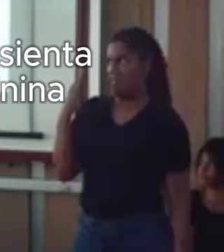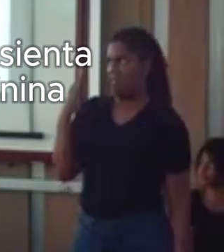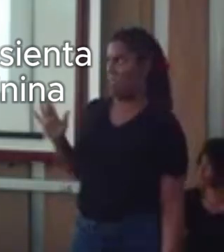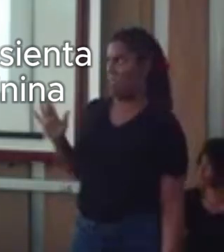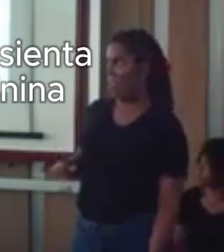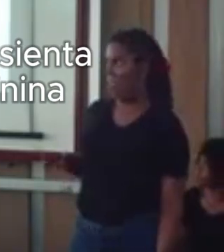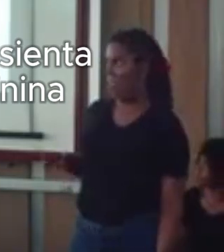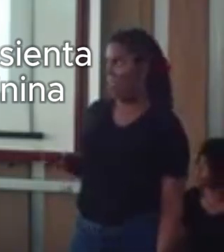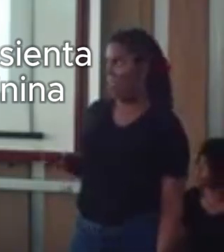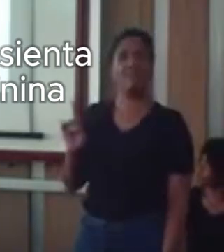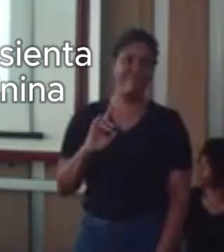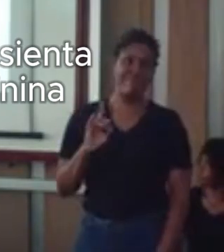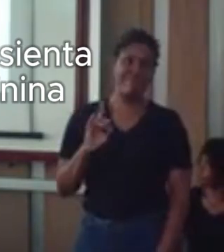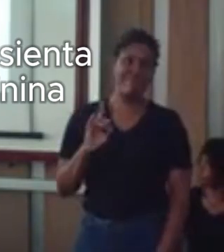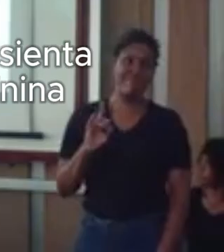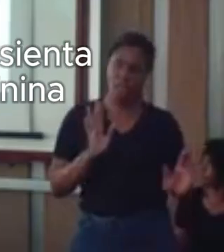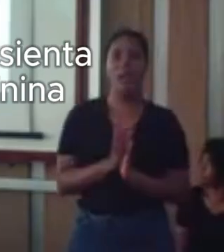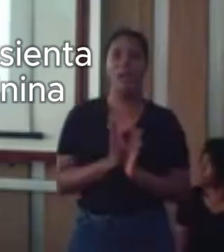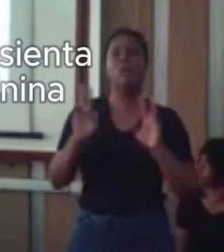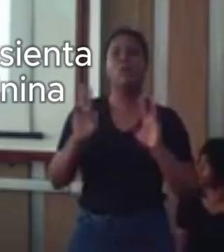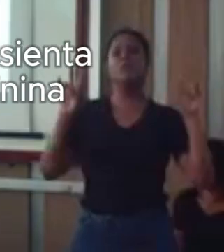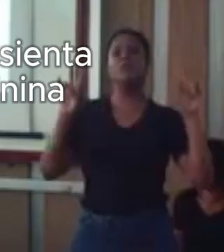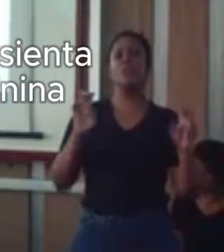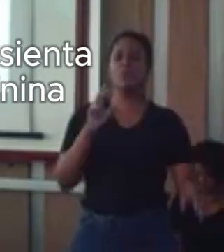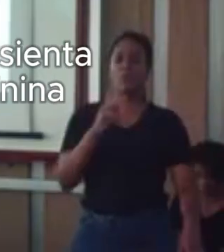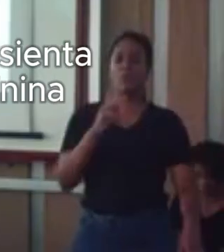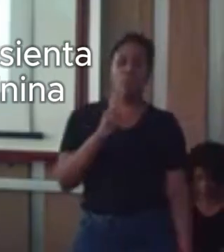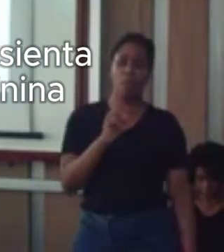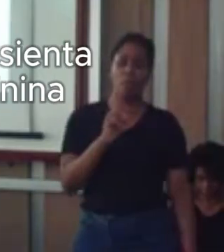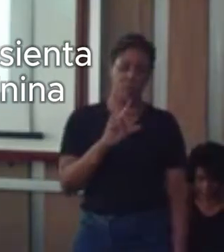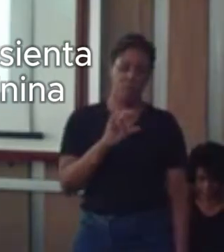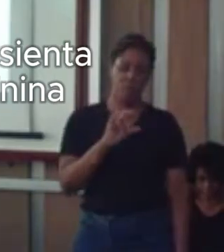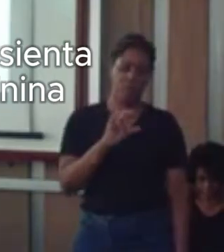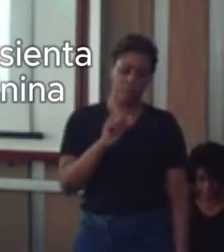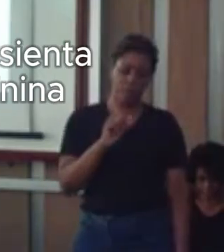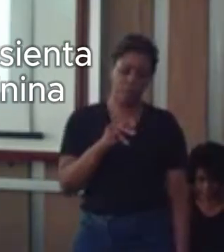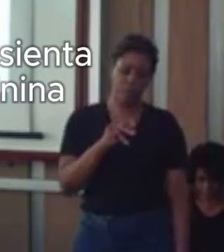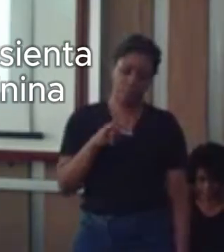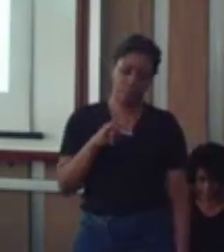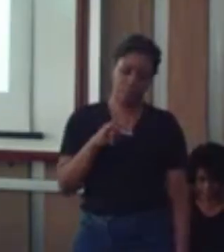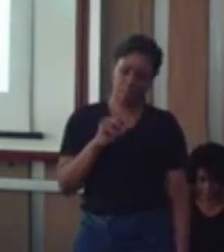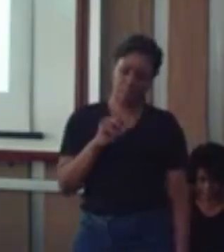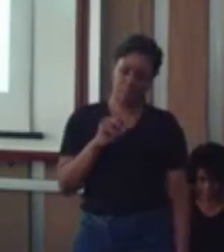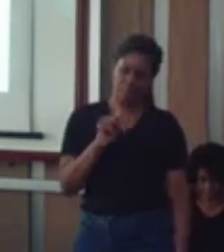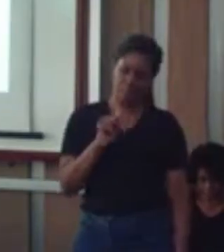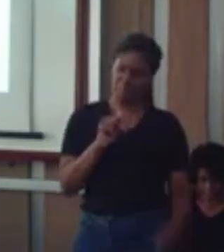então, o título, né, afinal, o que é essa tal de polilaminina? E...